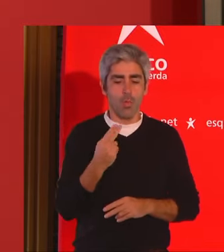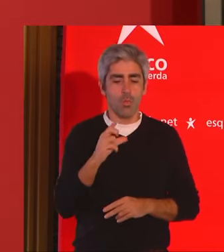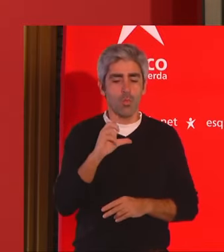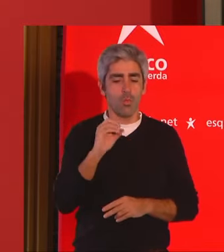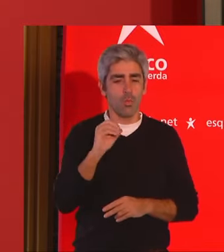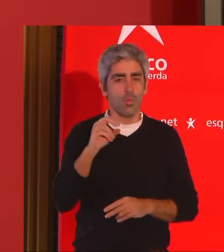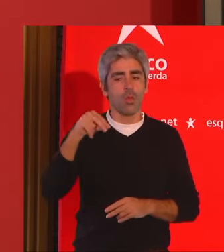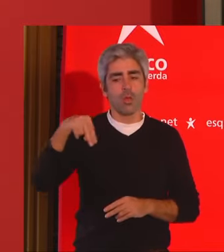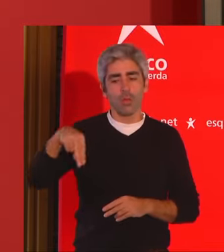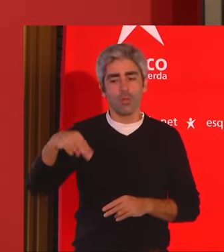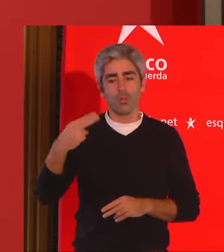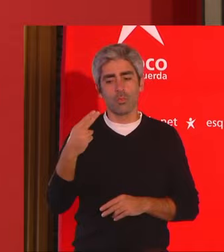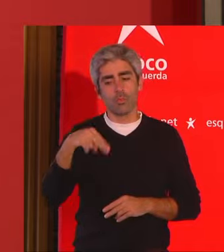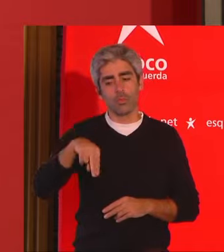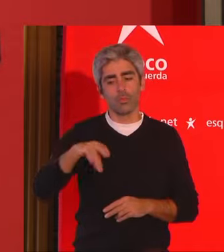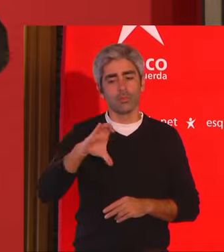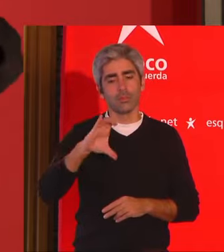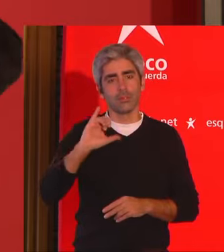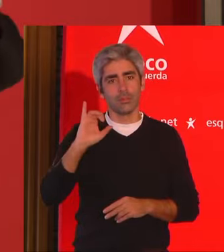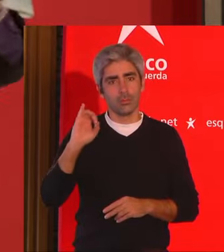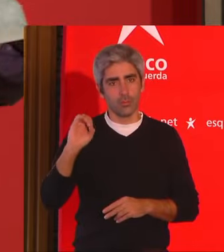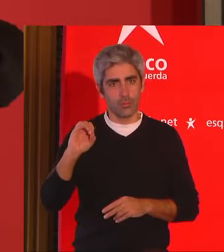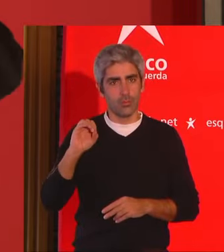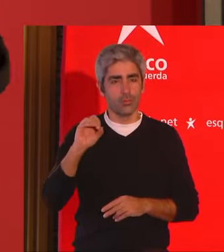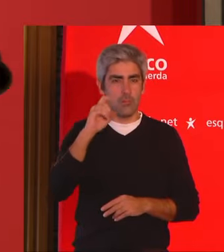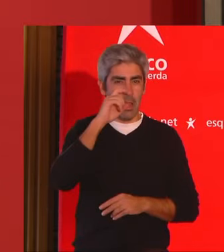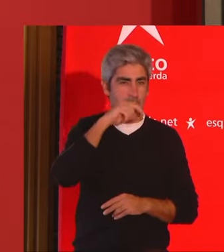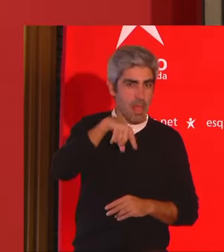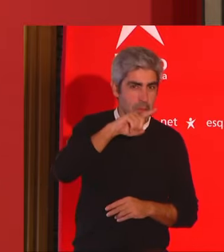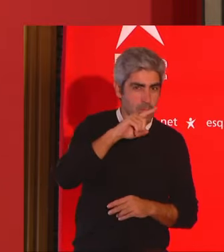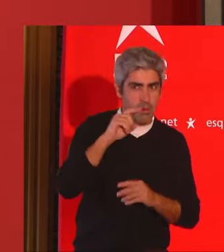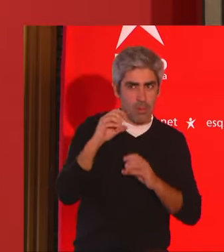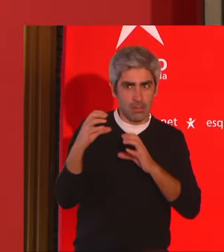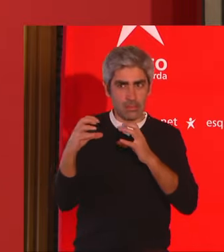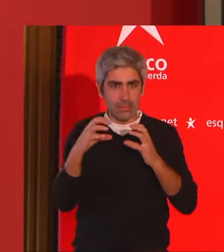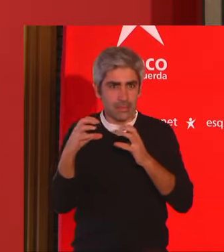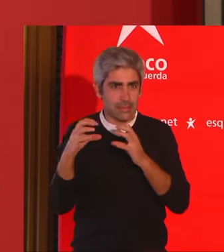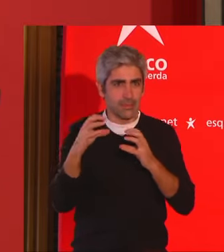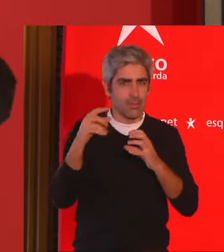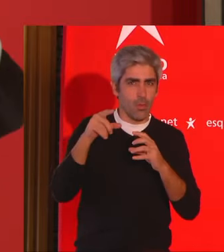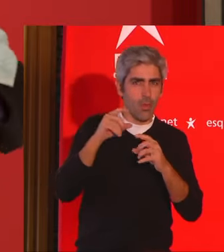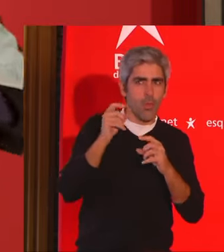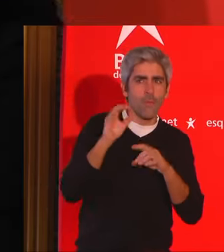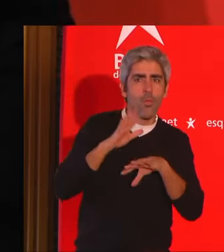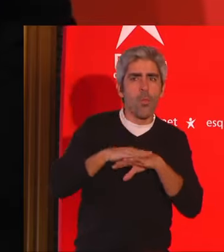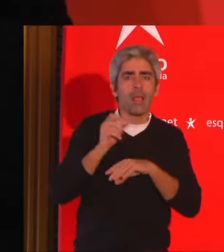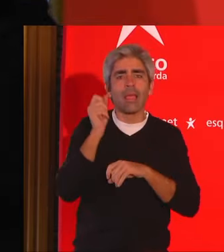Bom, talvez estejam lembrados que houve todo um desaguisado, quem é que mandou, qual é a origem daquilo, até que se